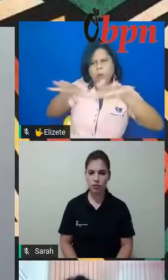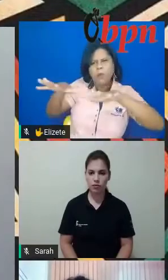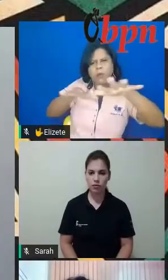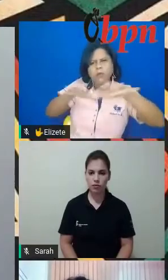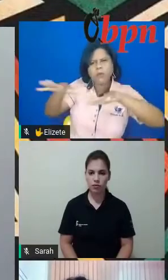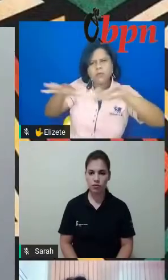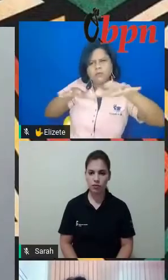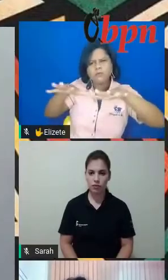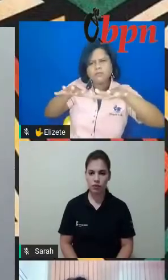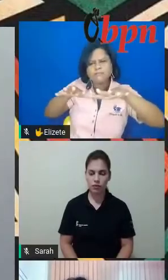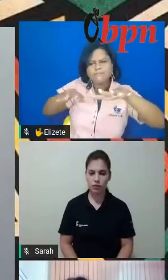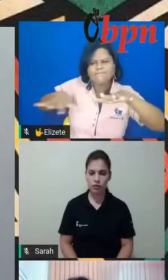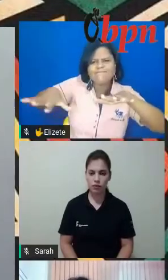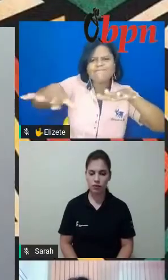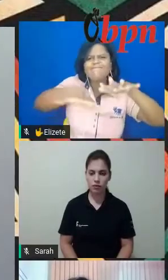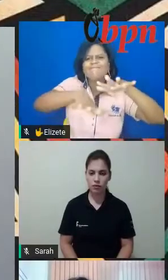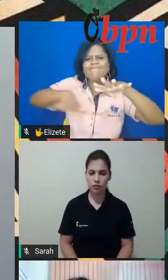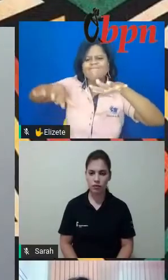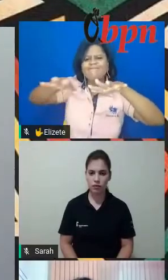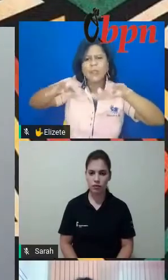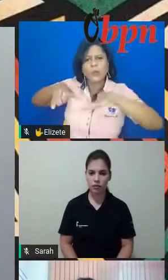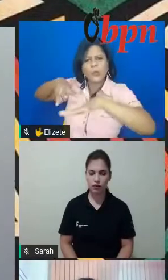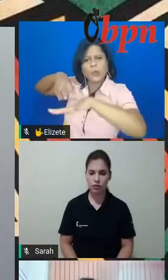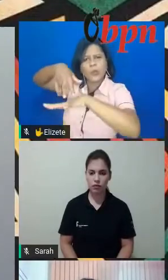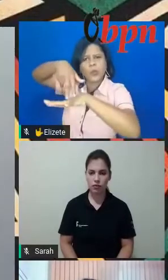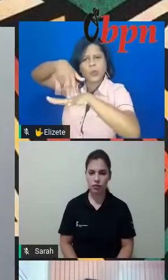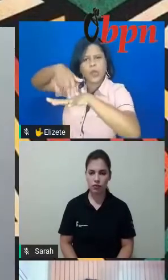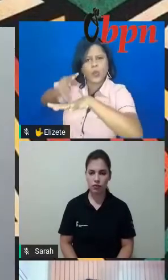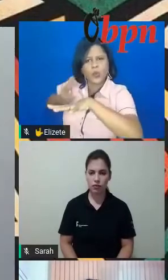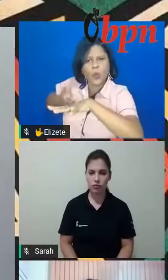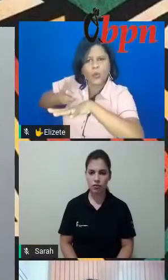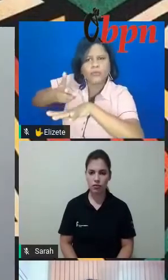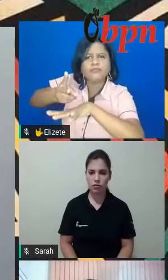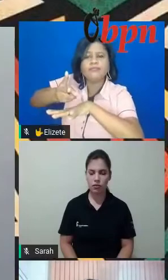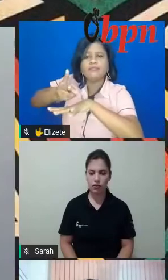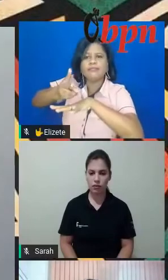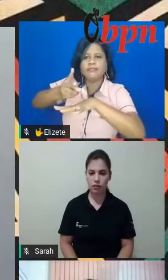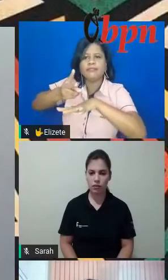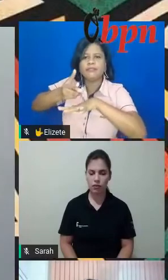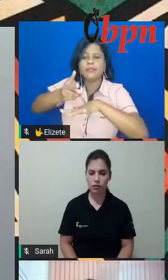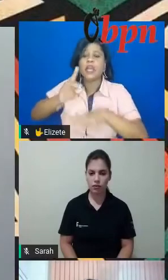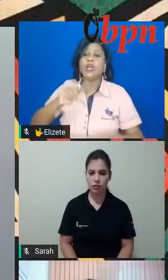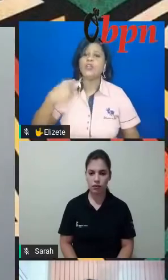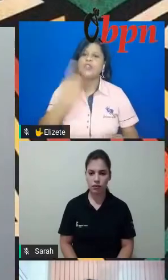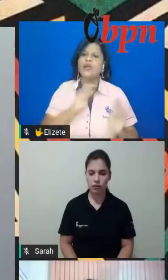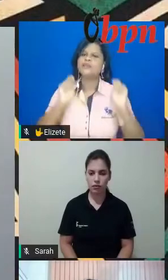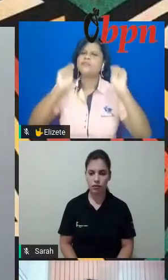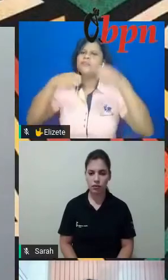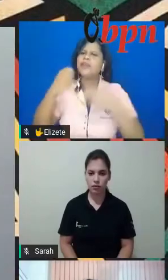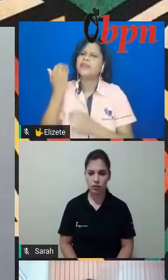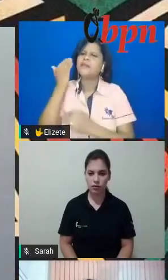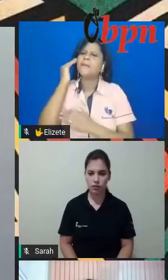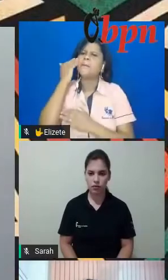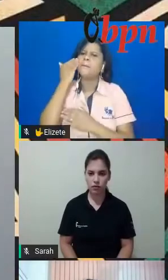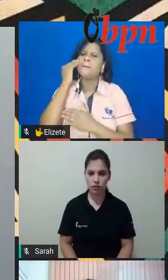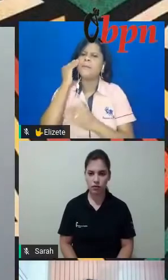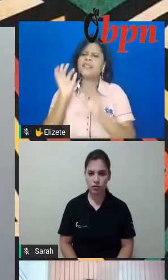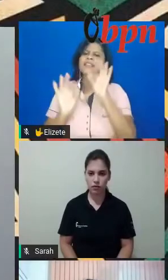movediço e continuar de pé, nós podemos pensar que o corpo